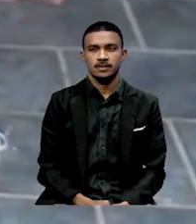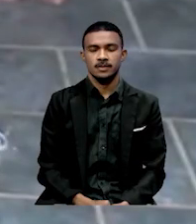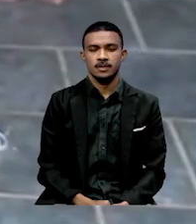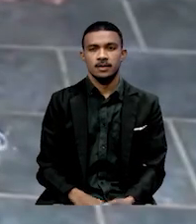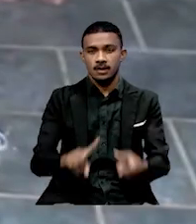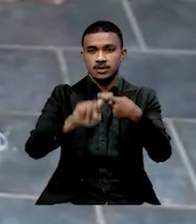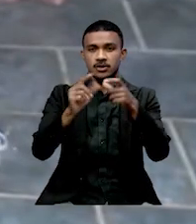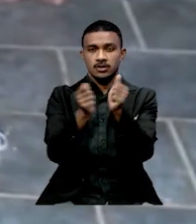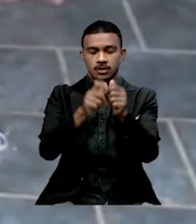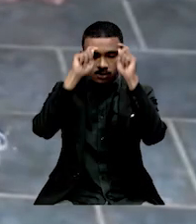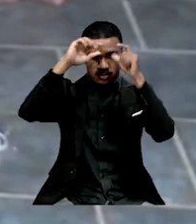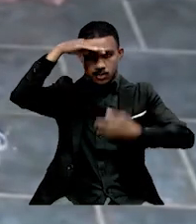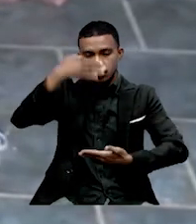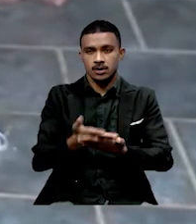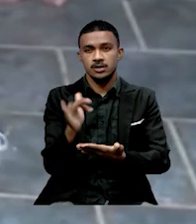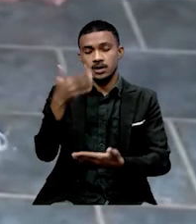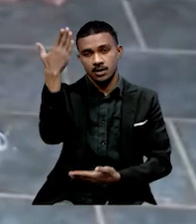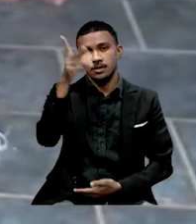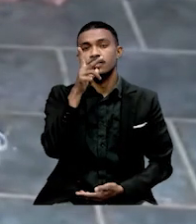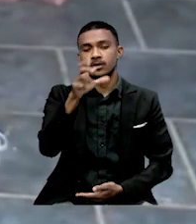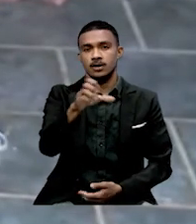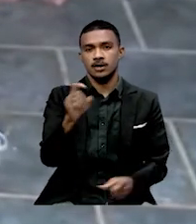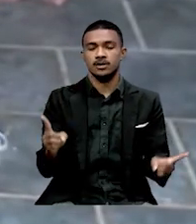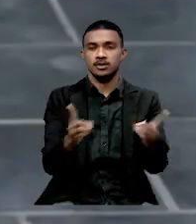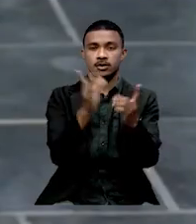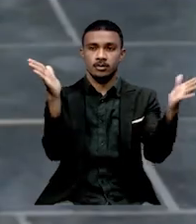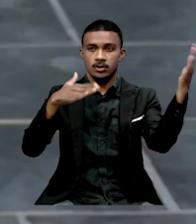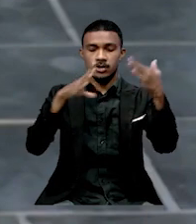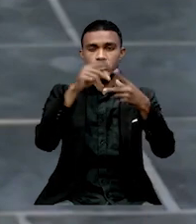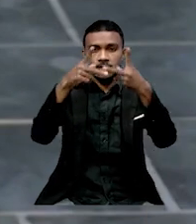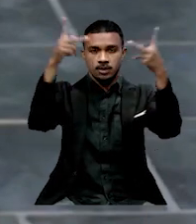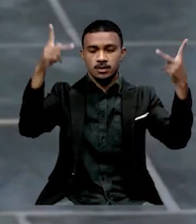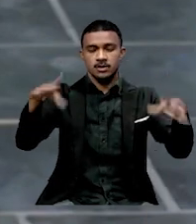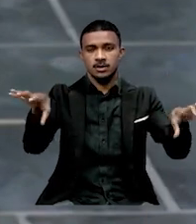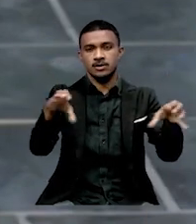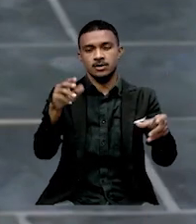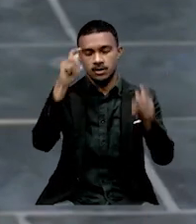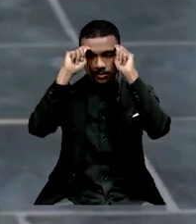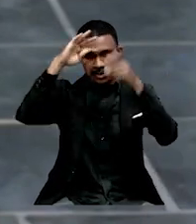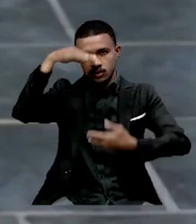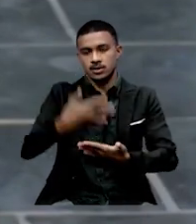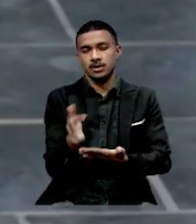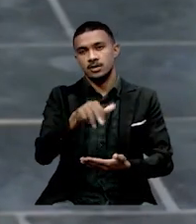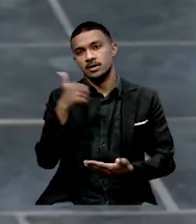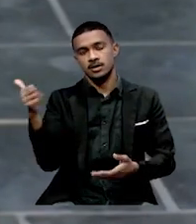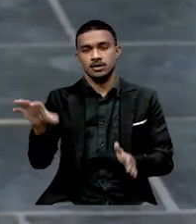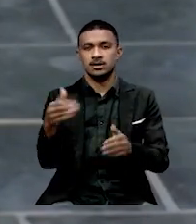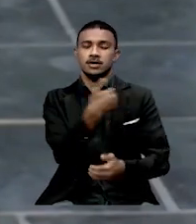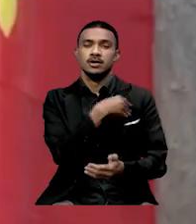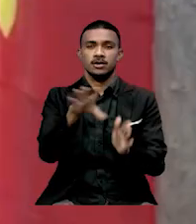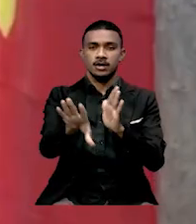Relasion ho Timor Wansira iha Portugal nebe mak enfrenta problema alojamento no Timor Ambalun toda daung ne sidauk hetan